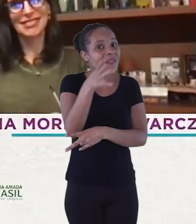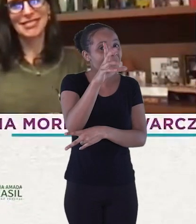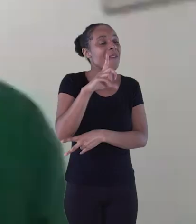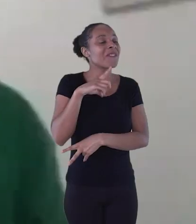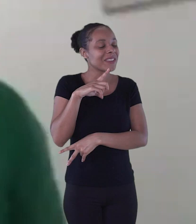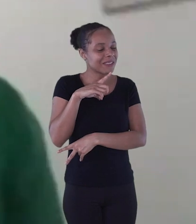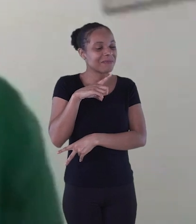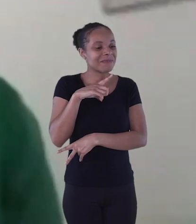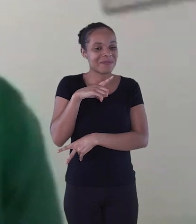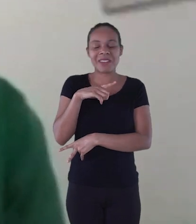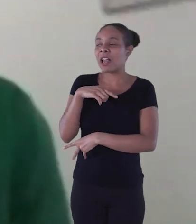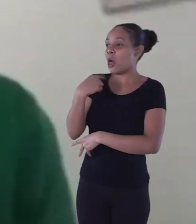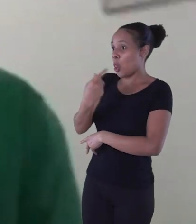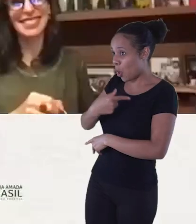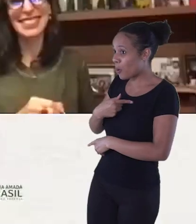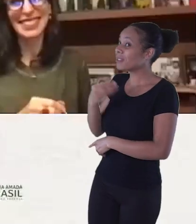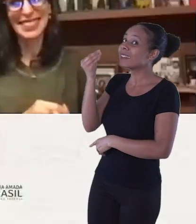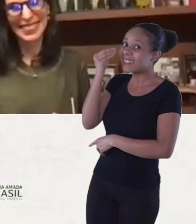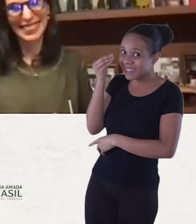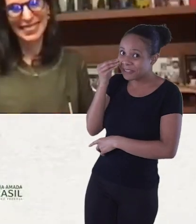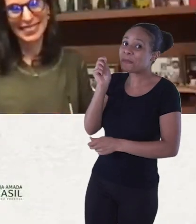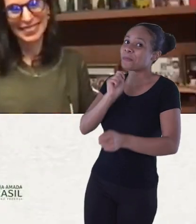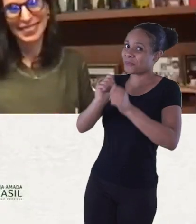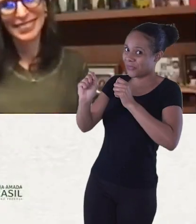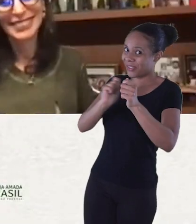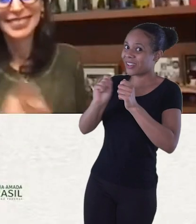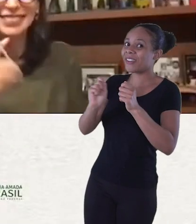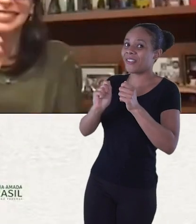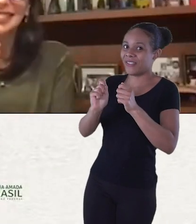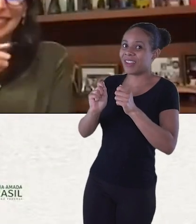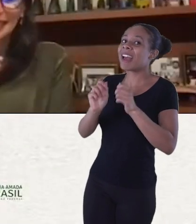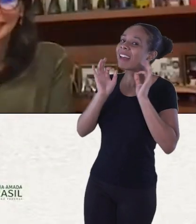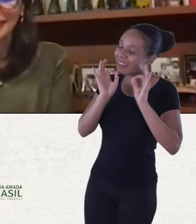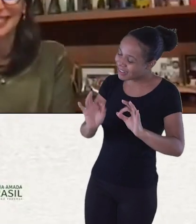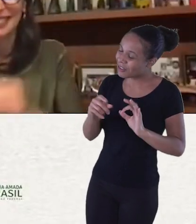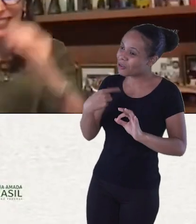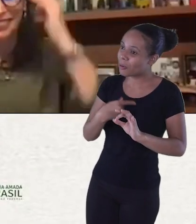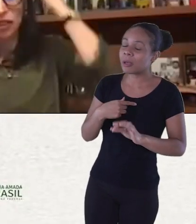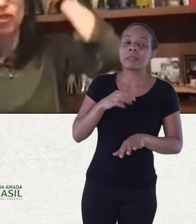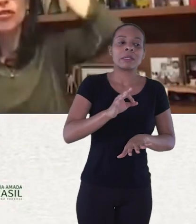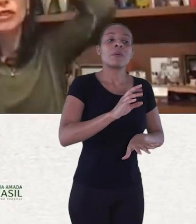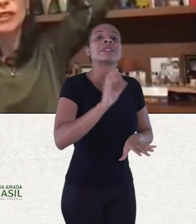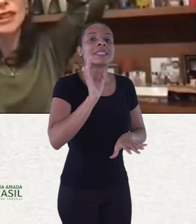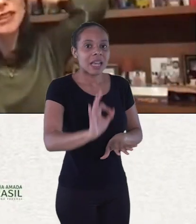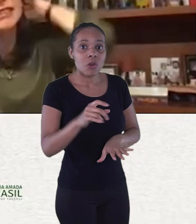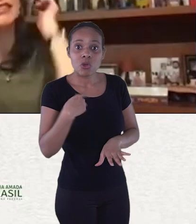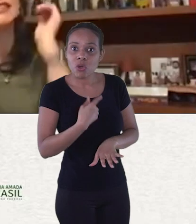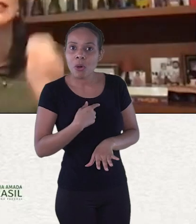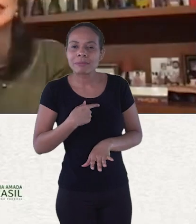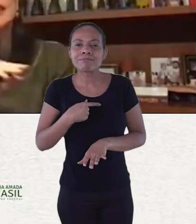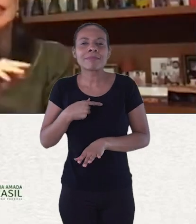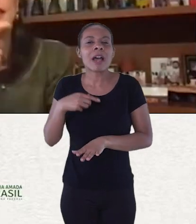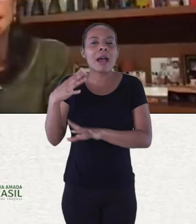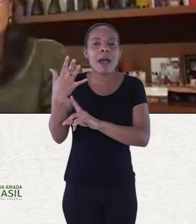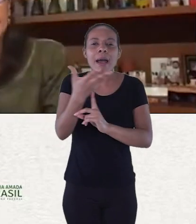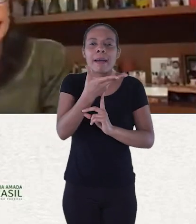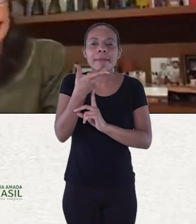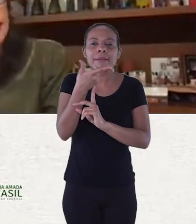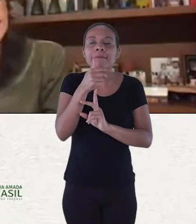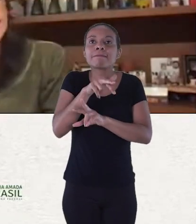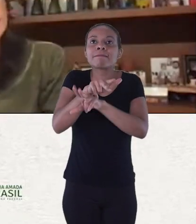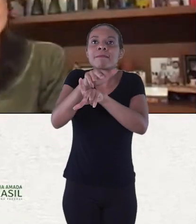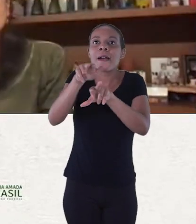está se contendo. Uma coisa eu posso dizer, que isso já é certo. A gente vai ter entrevista com todos os artistas que estão no